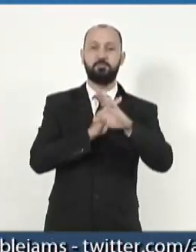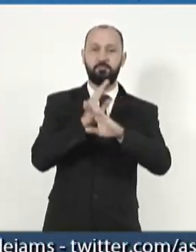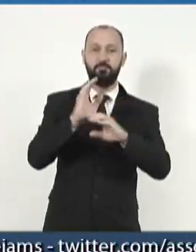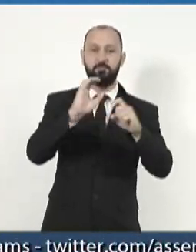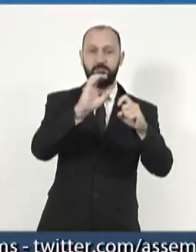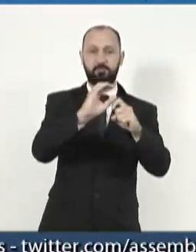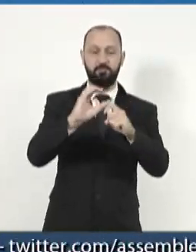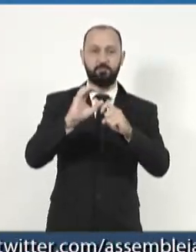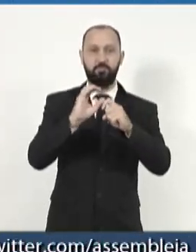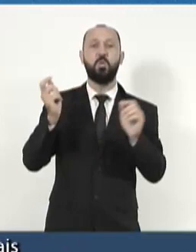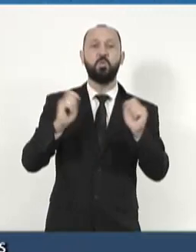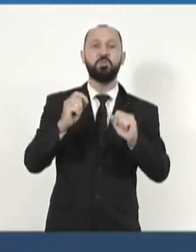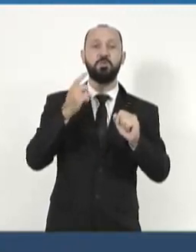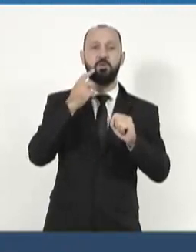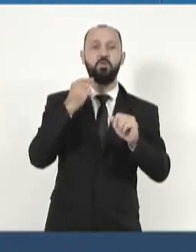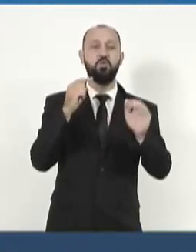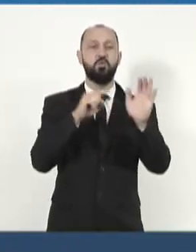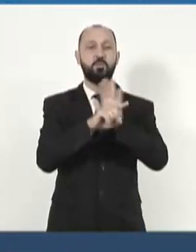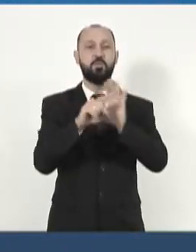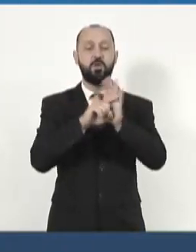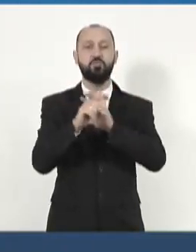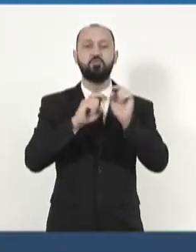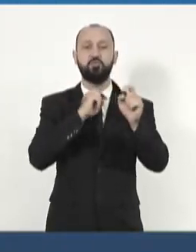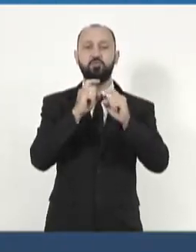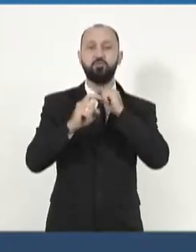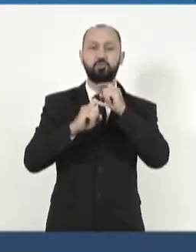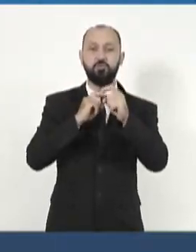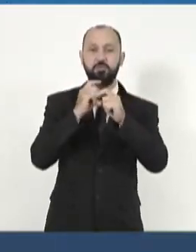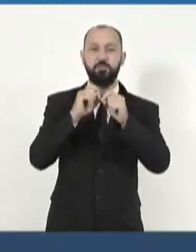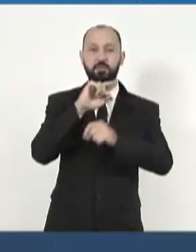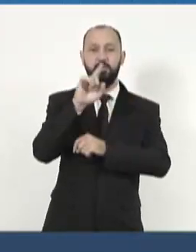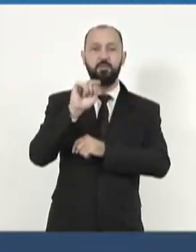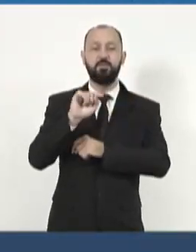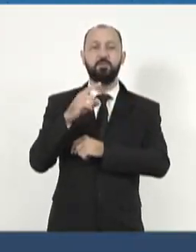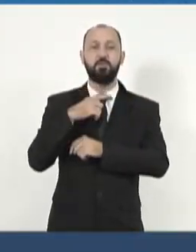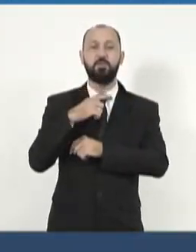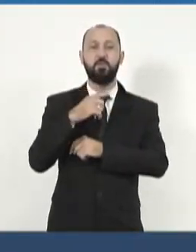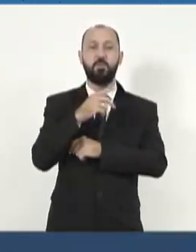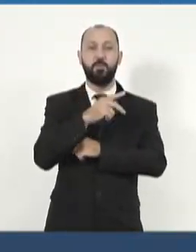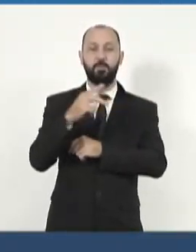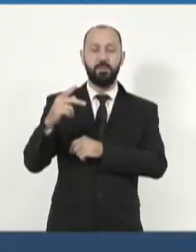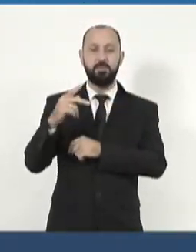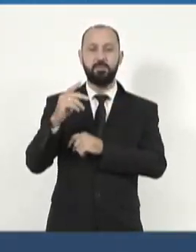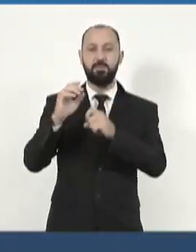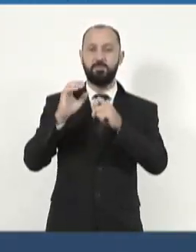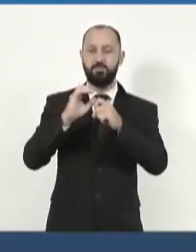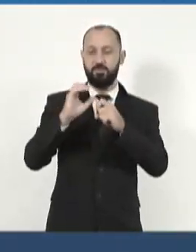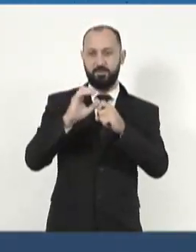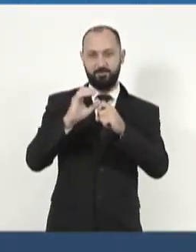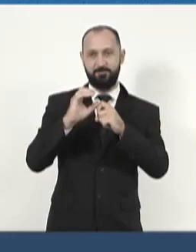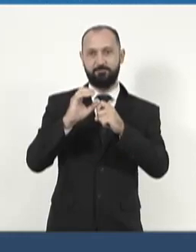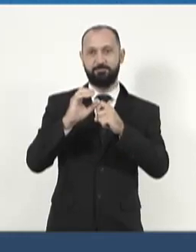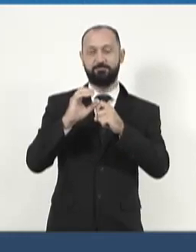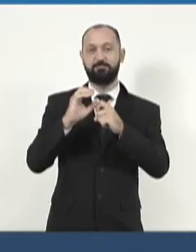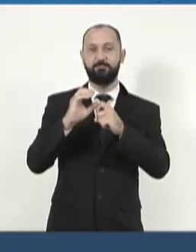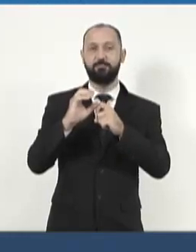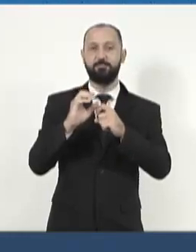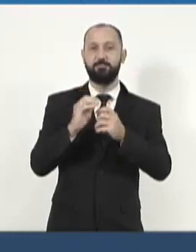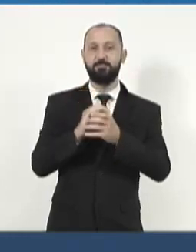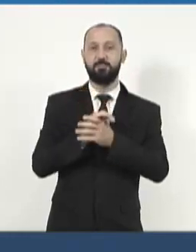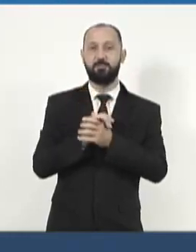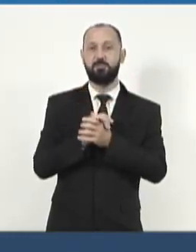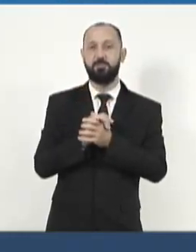junto ao governo do Estado, no sentido de equilibrar as finanças do plano de saúde